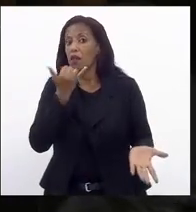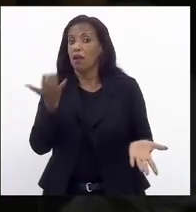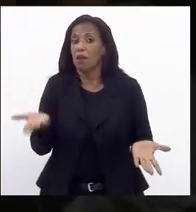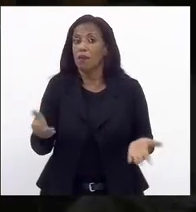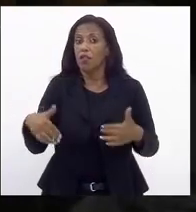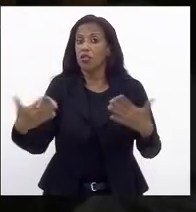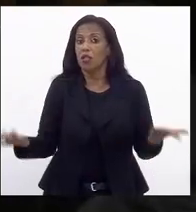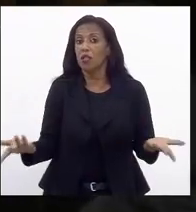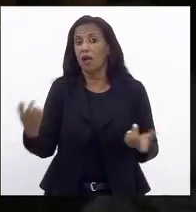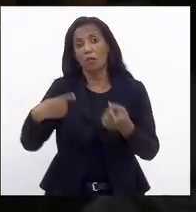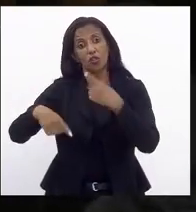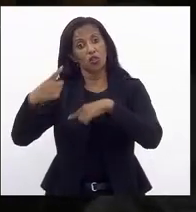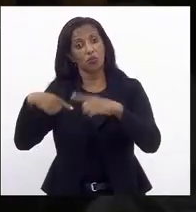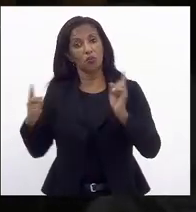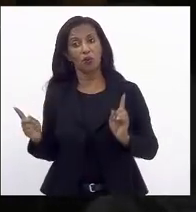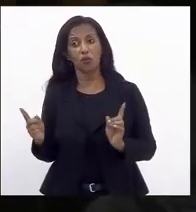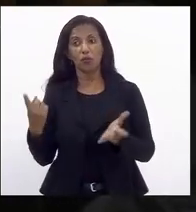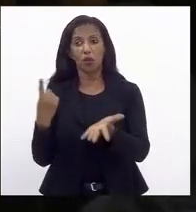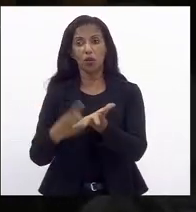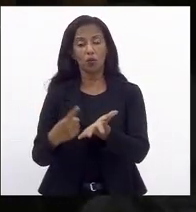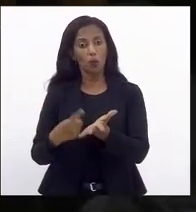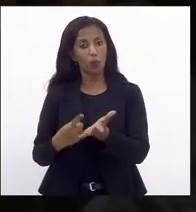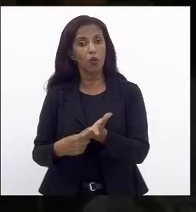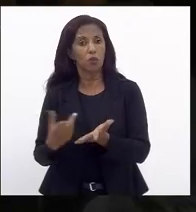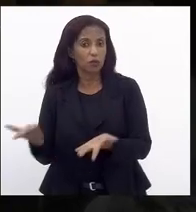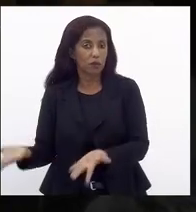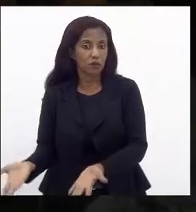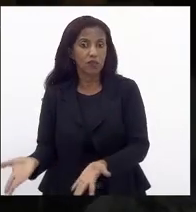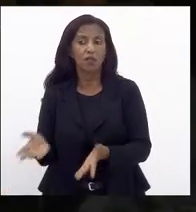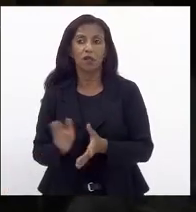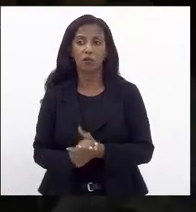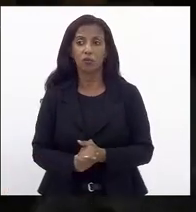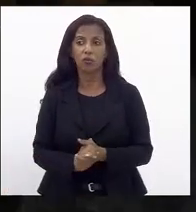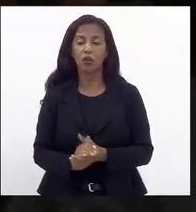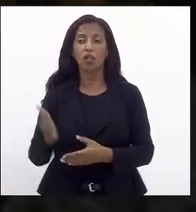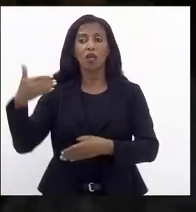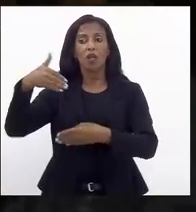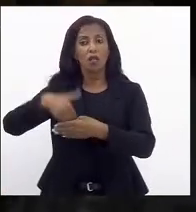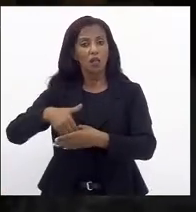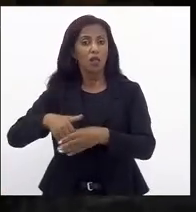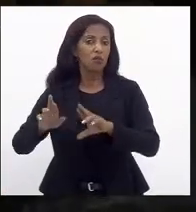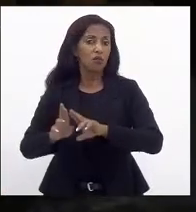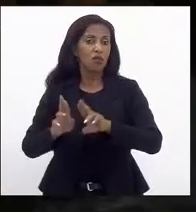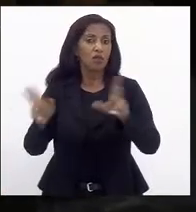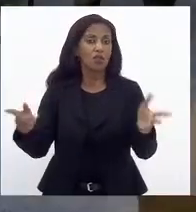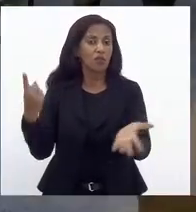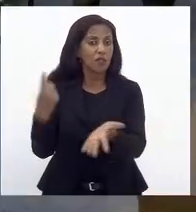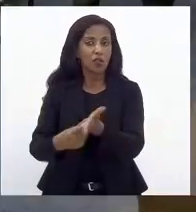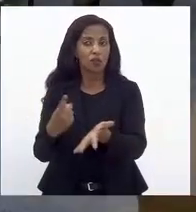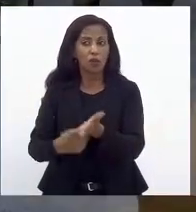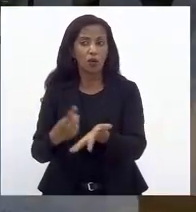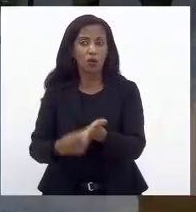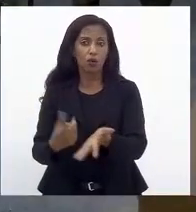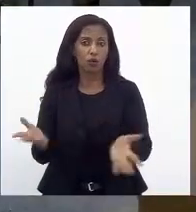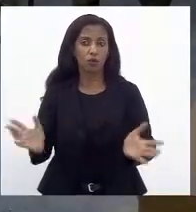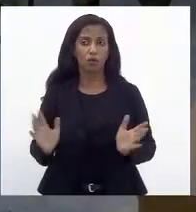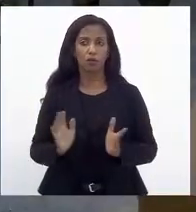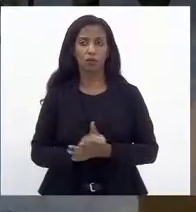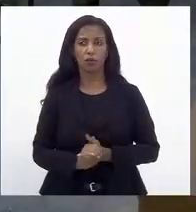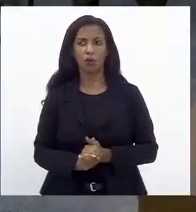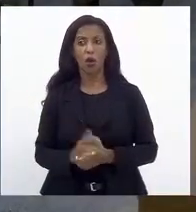a gente pode voltar atrás nos compromisso que fizemos aqui e voltar diferente do que a gente acordou